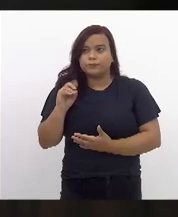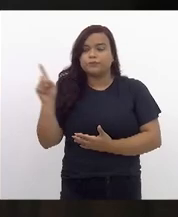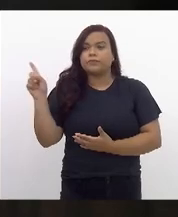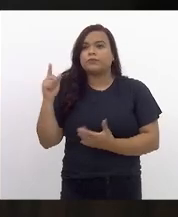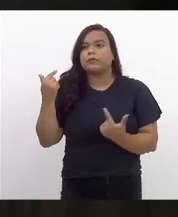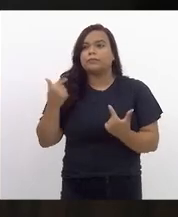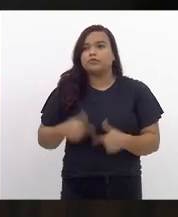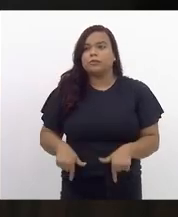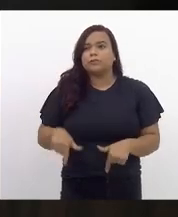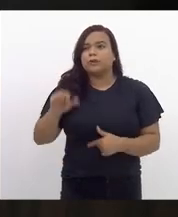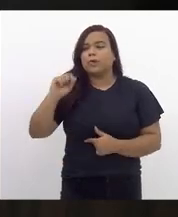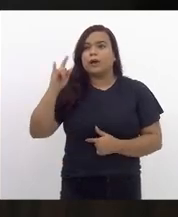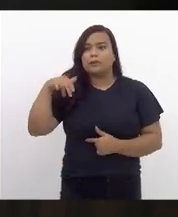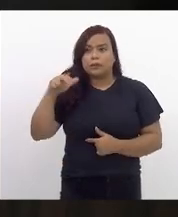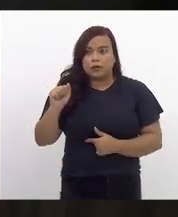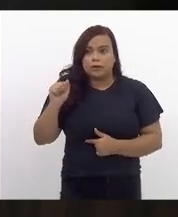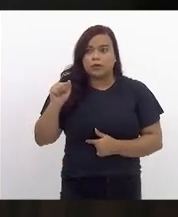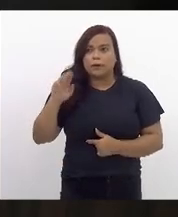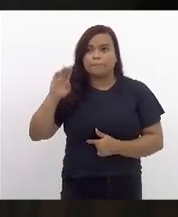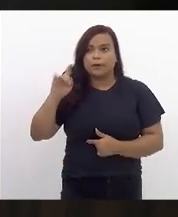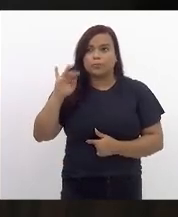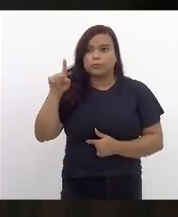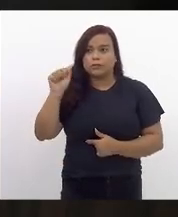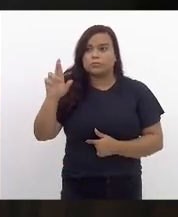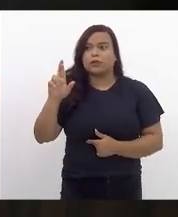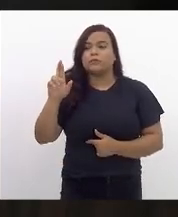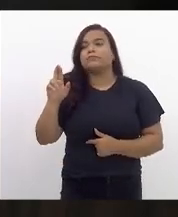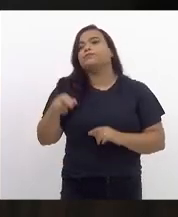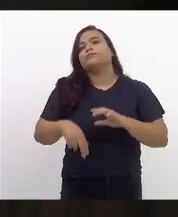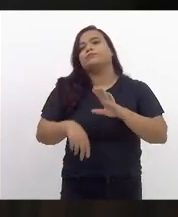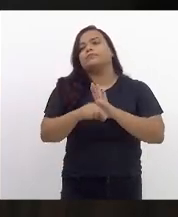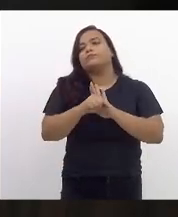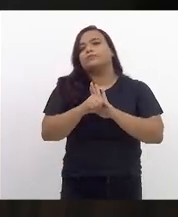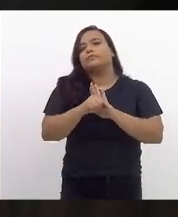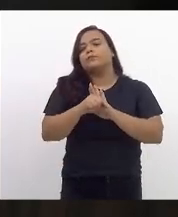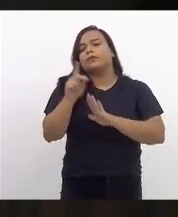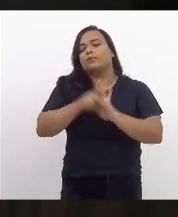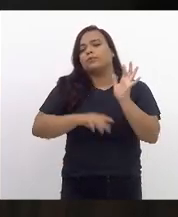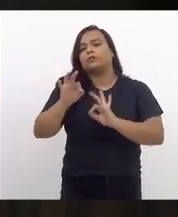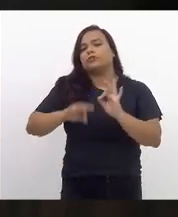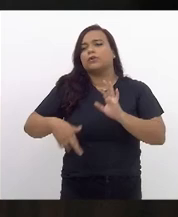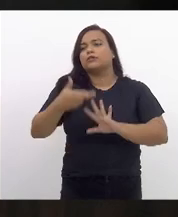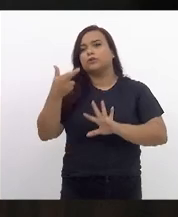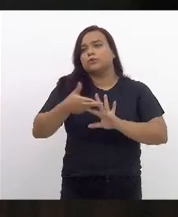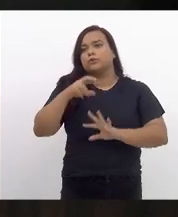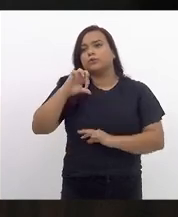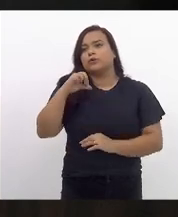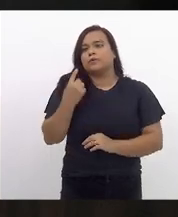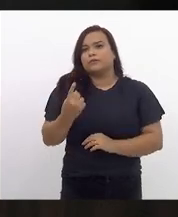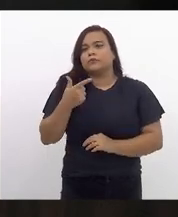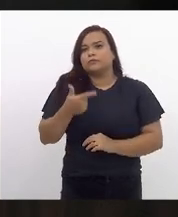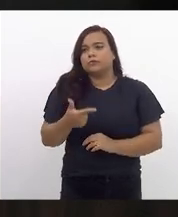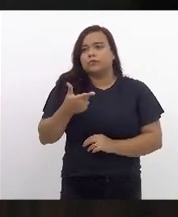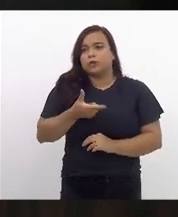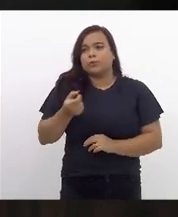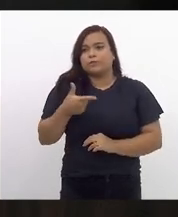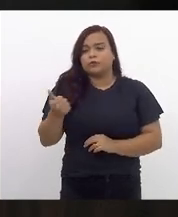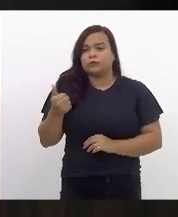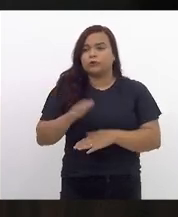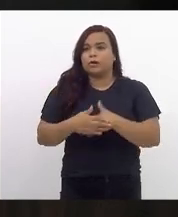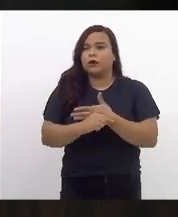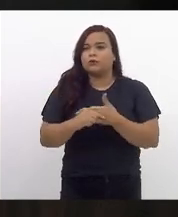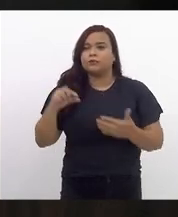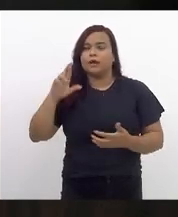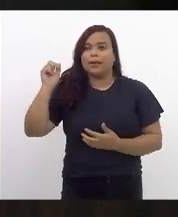Baltazar. Projeto de resolução número 912 de 2021, de autoria da deputada Renata Souza, que concede